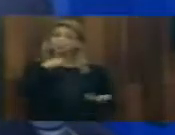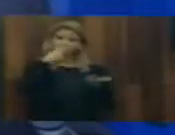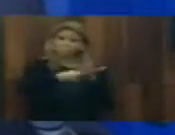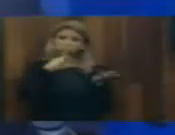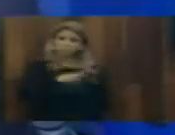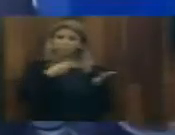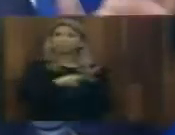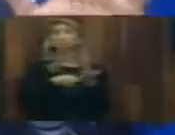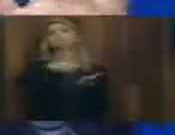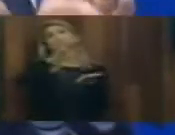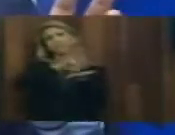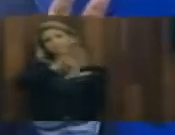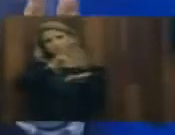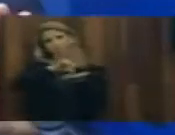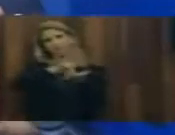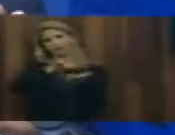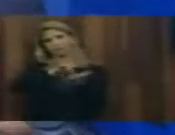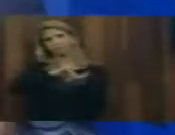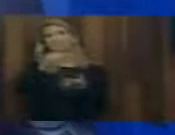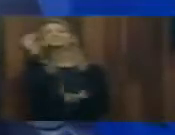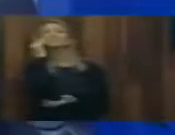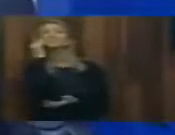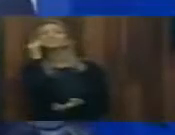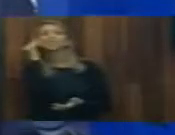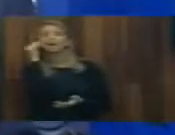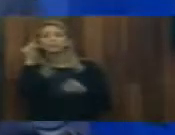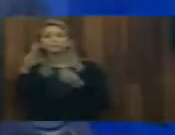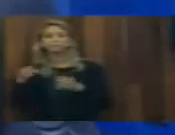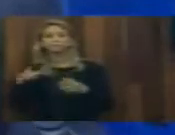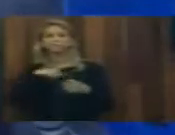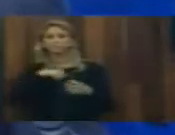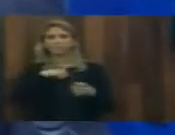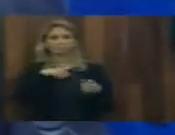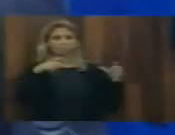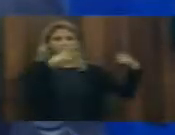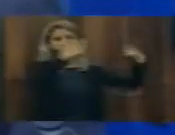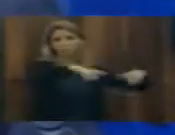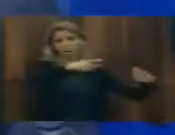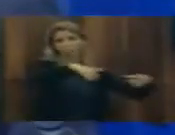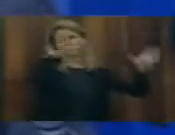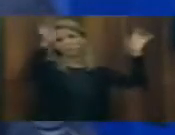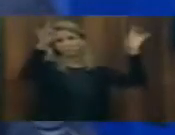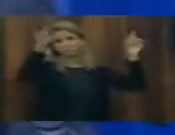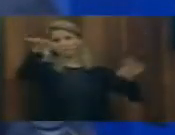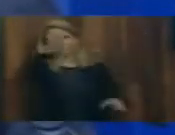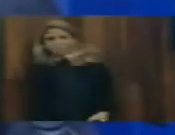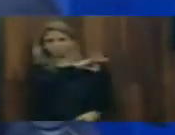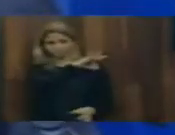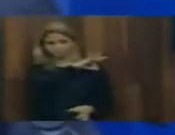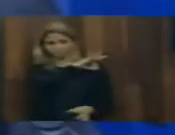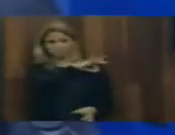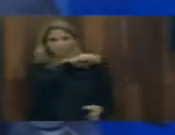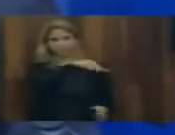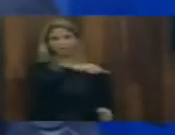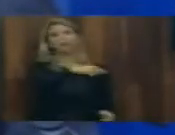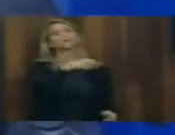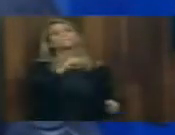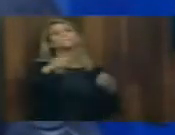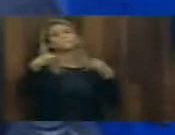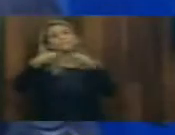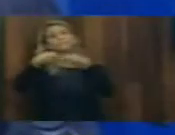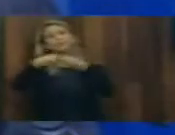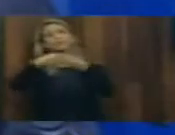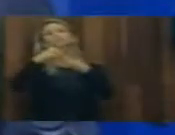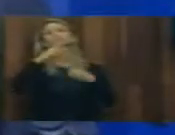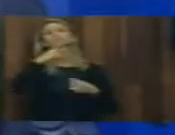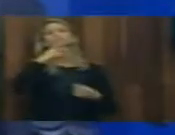levar, né, uma cabine blindada. Nós, o Rafael, eu tive com o Dr. Felício, deputado federal lá em